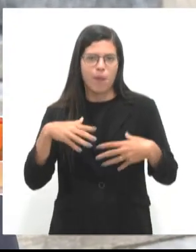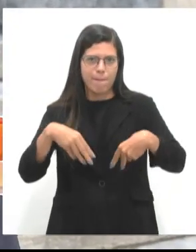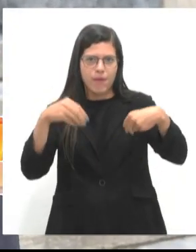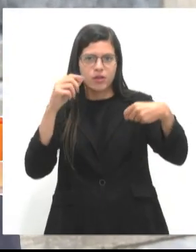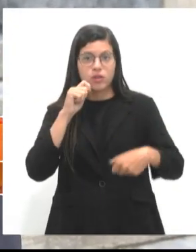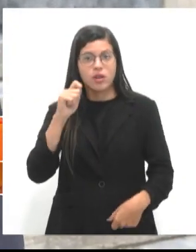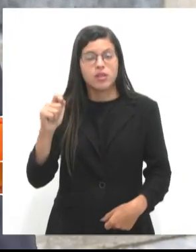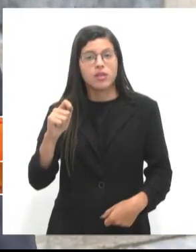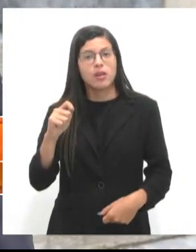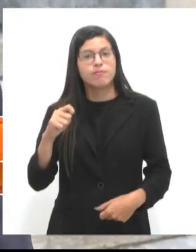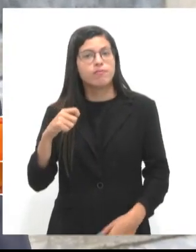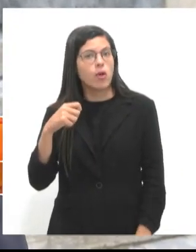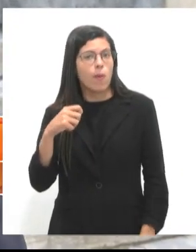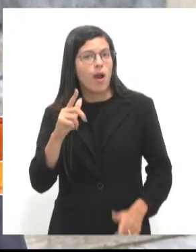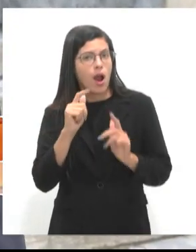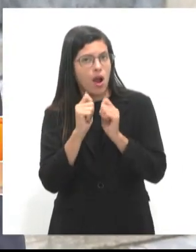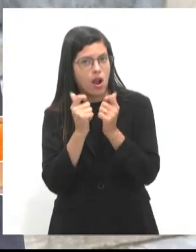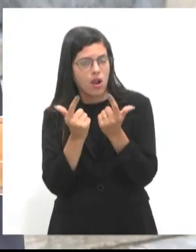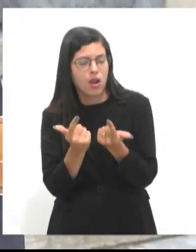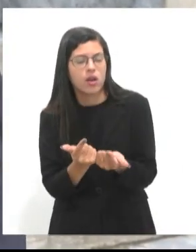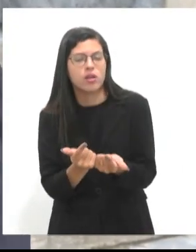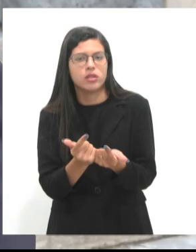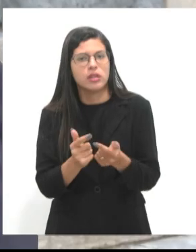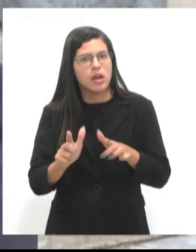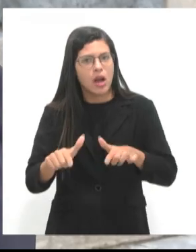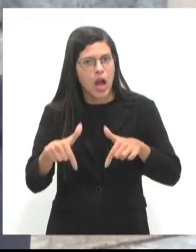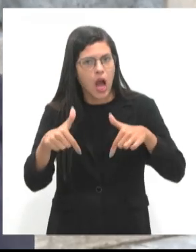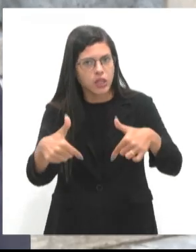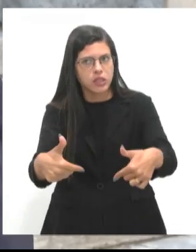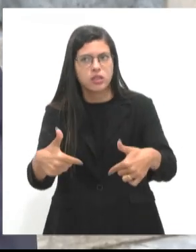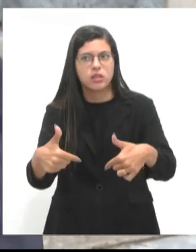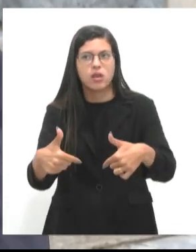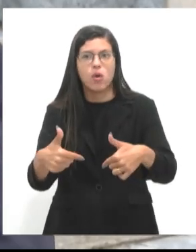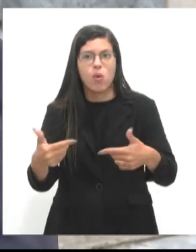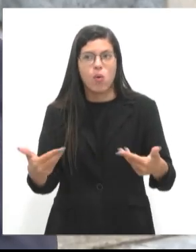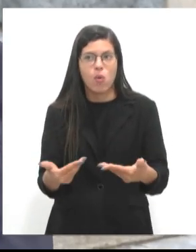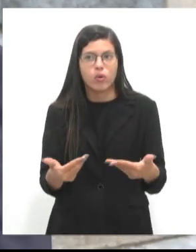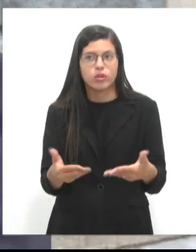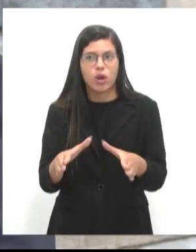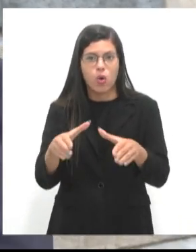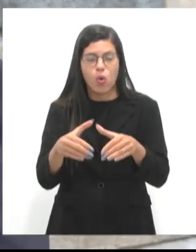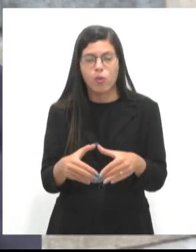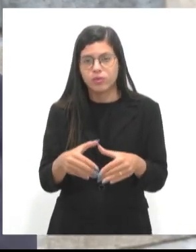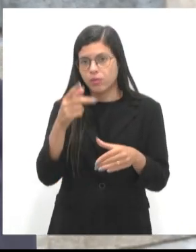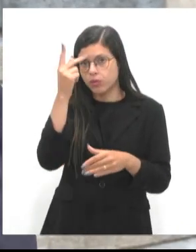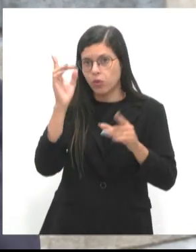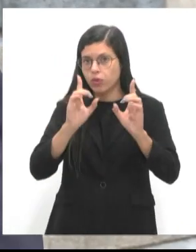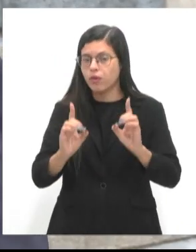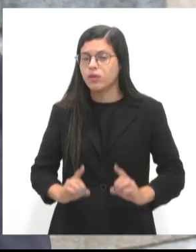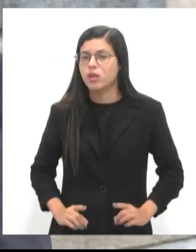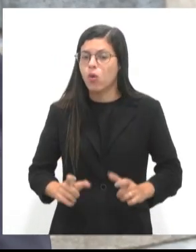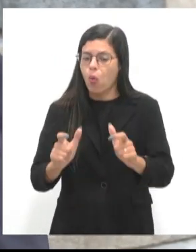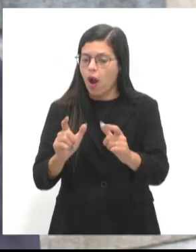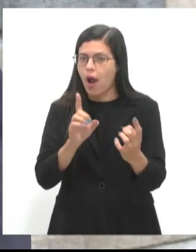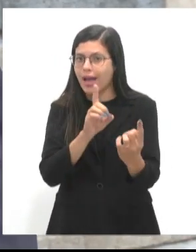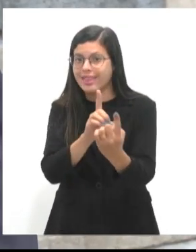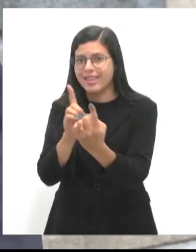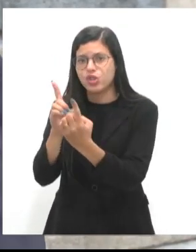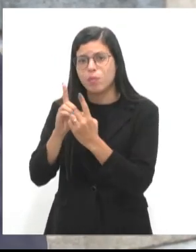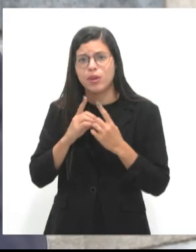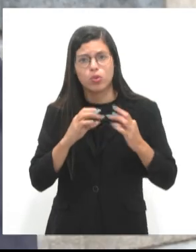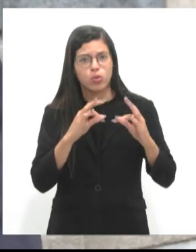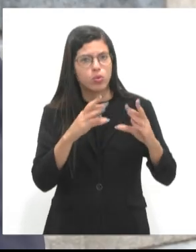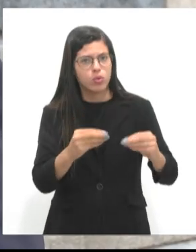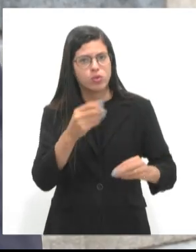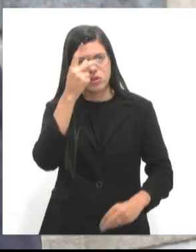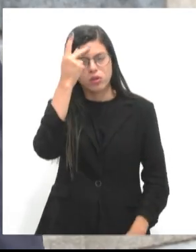o Parlamento ele é muito ativo nessa condição. A gente deixou hoje a Comissão da Pessoa com Deficiência como um local de atendimento a todas as pessoas